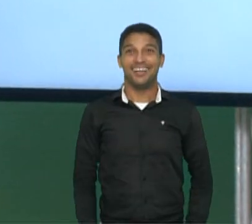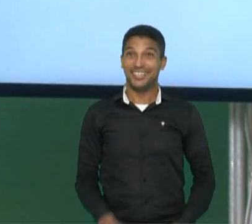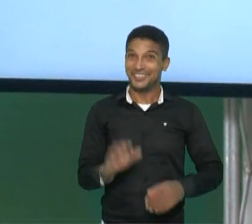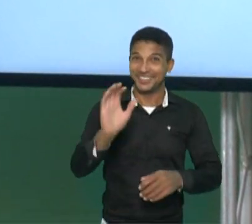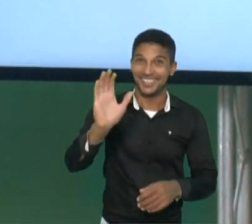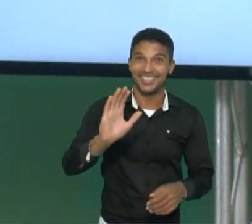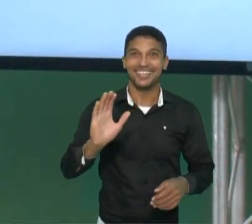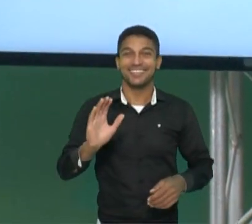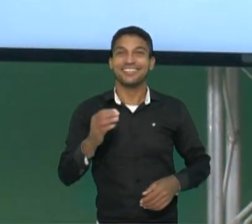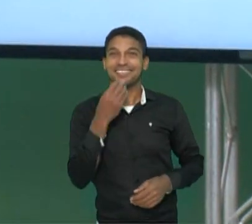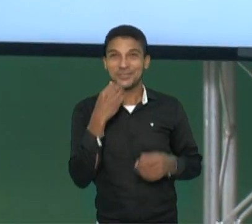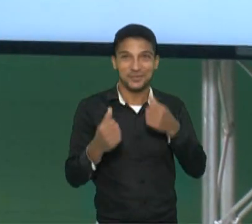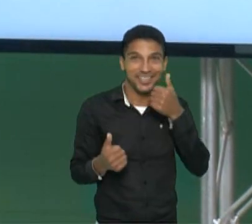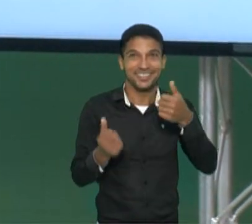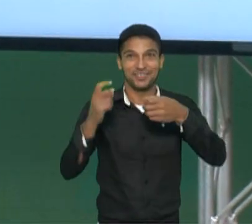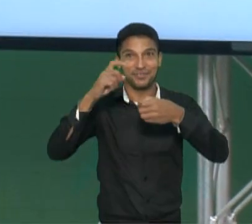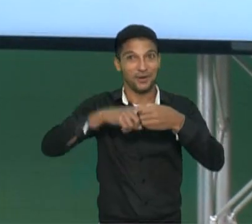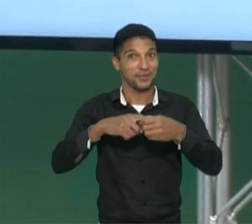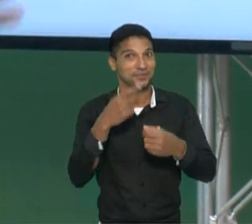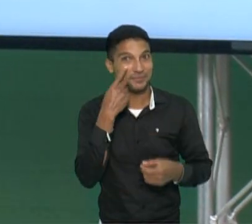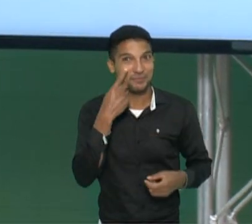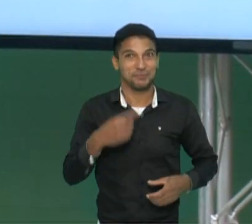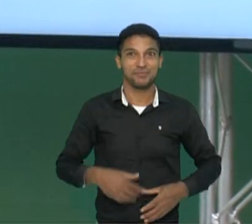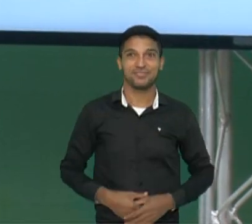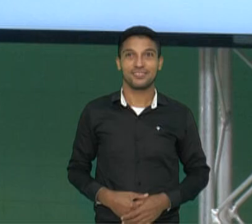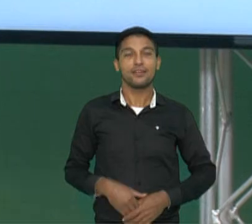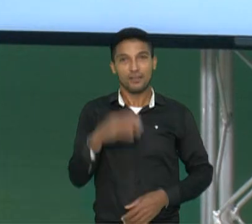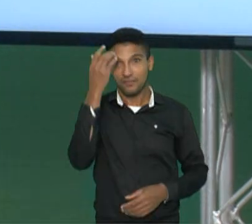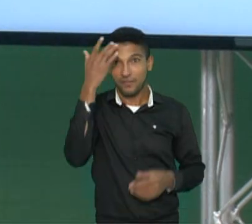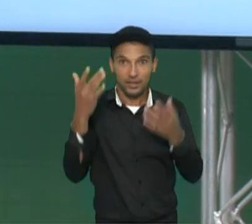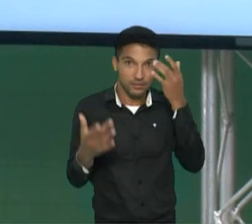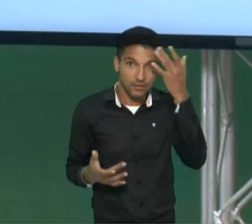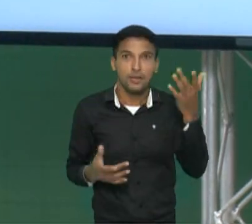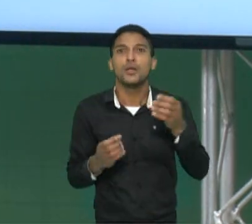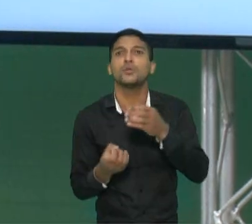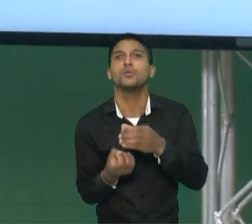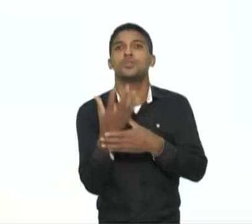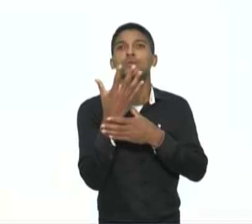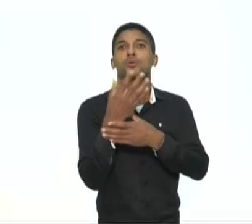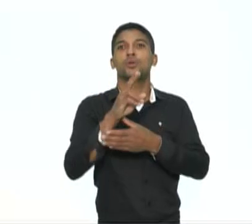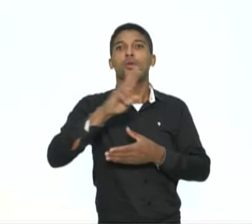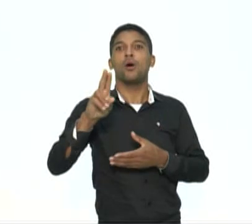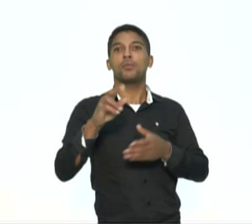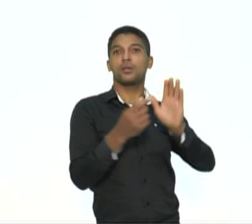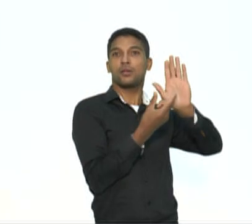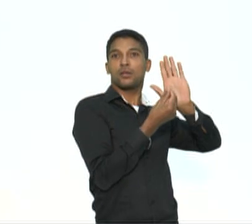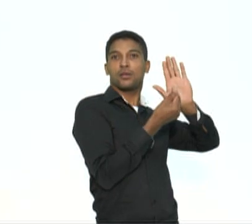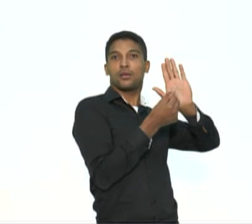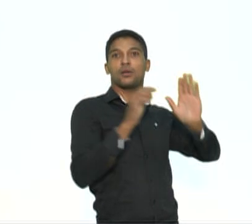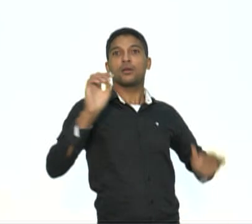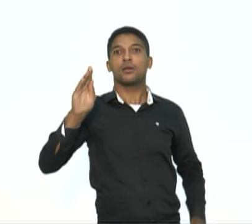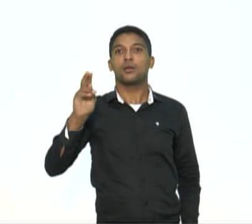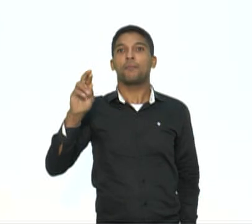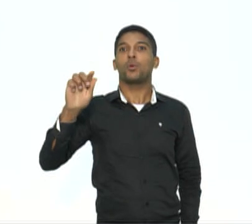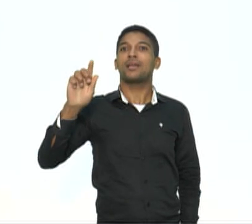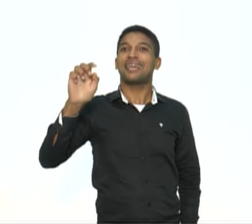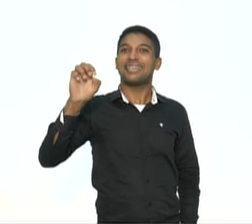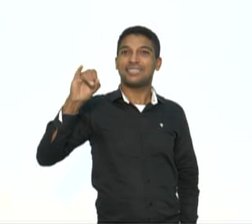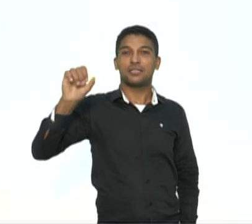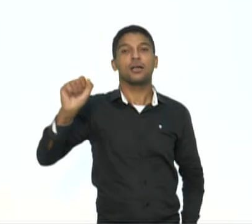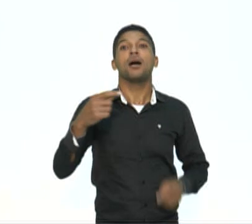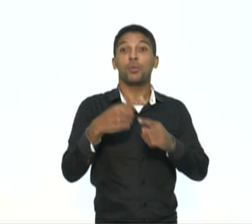E aí, pessoal, de volta aqui, né? Ó, fácil essa, né? A origem do nome burguesia, lógico que é das cidades muradas, que